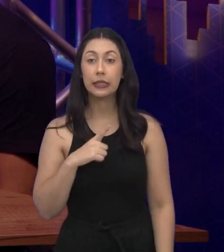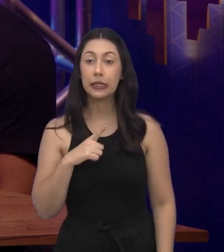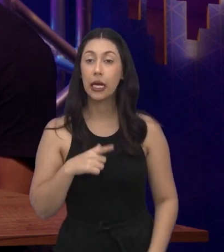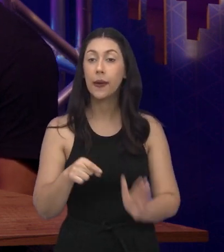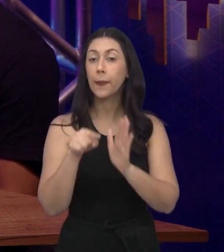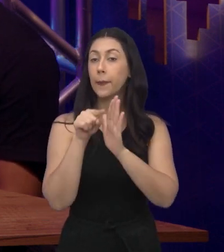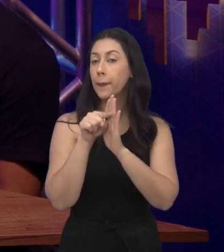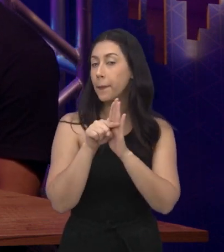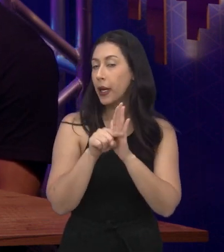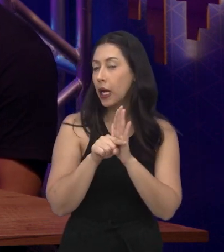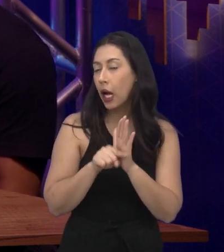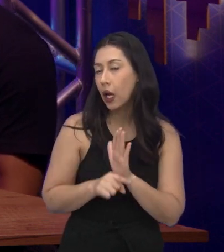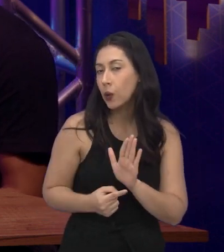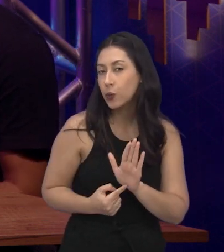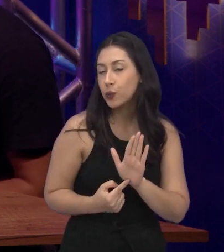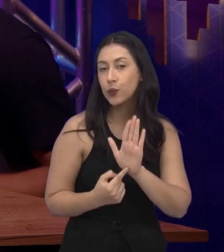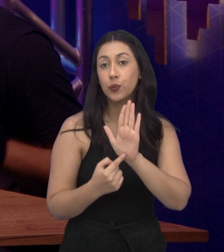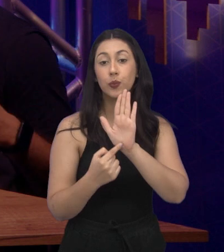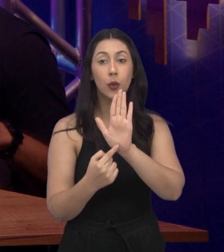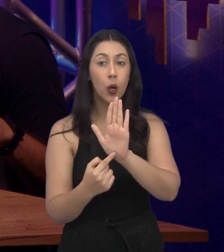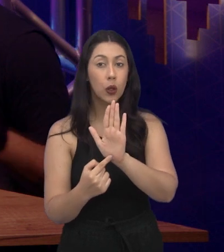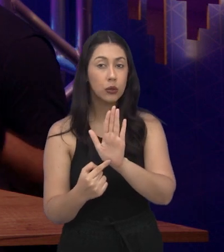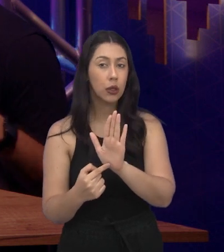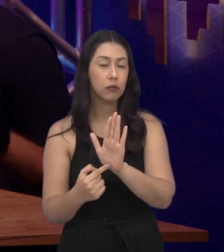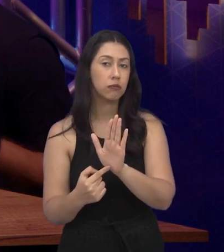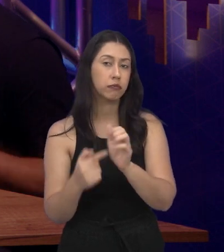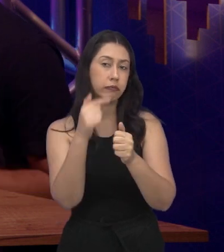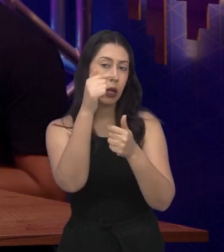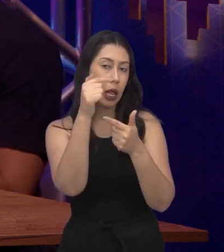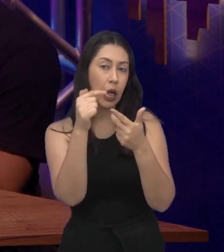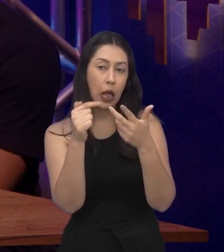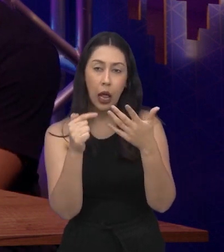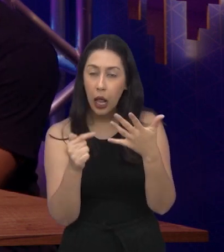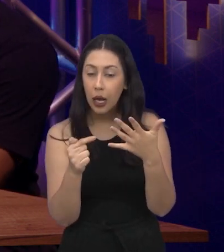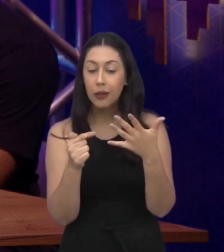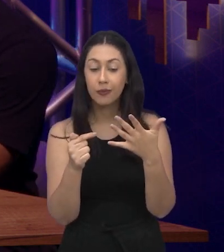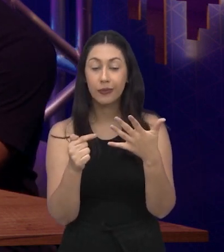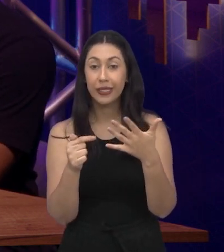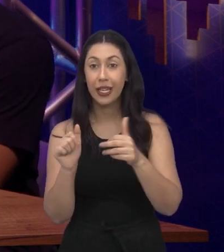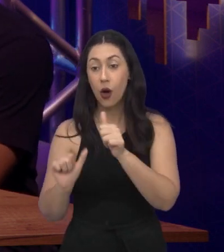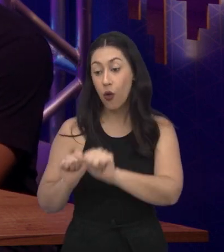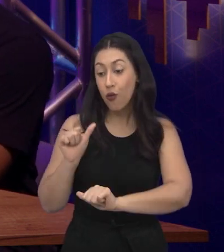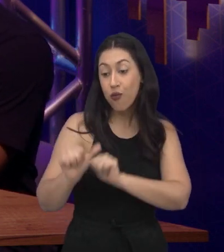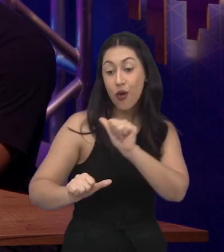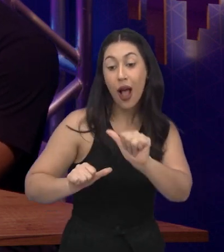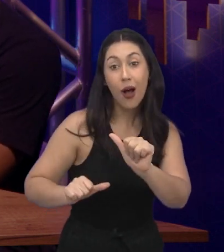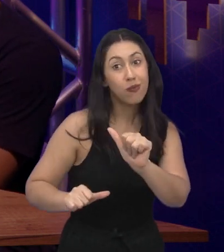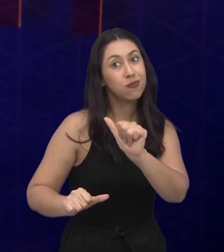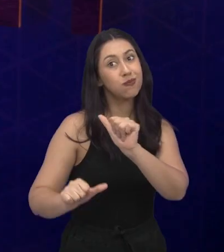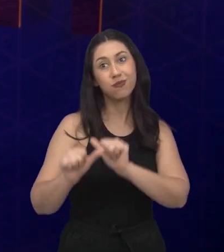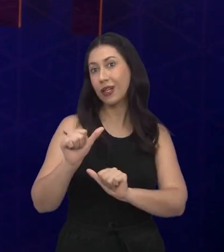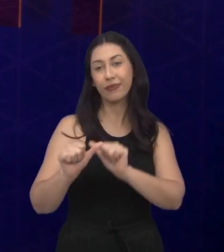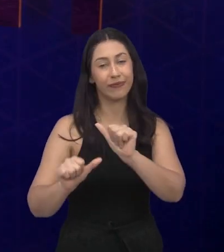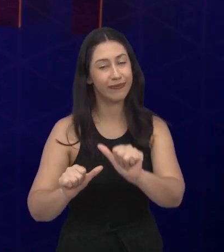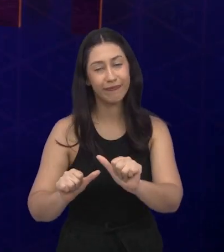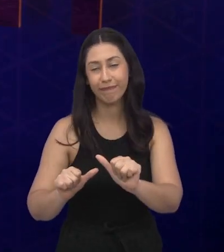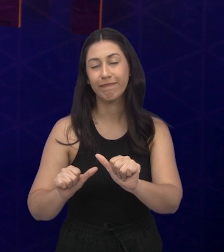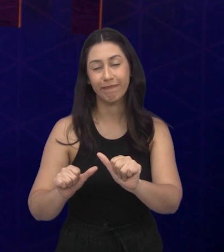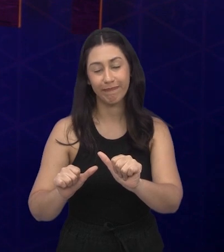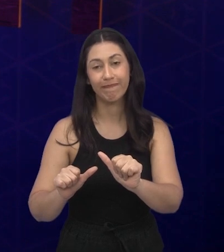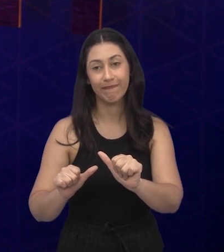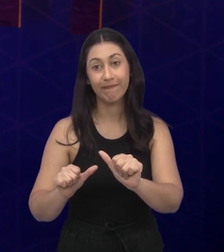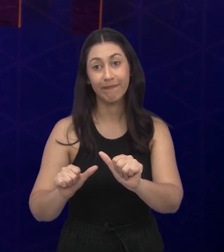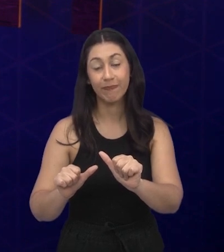os estudos, eles apontam alguns, descrevem alguns pontos de não retorno do aquecimento